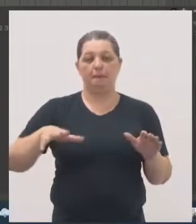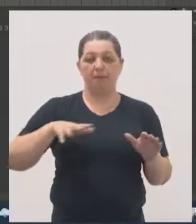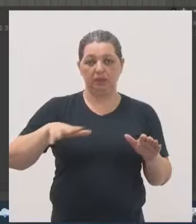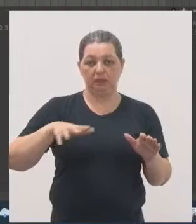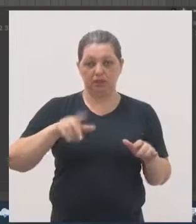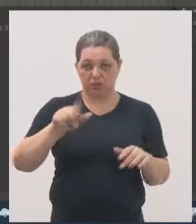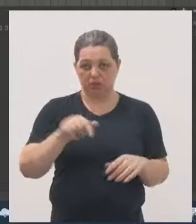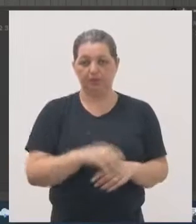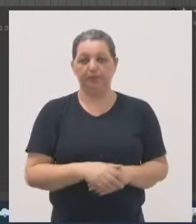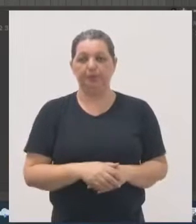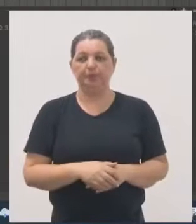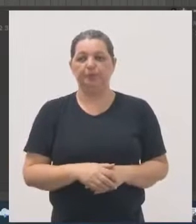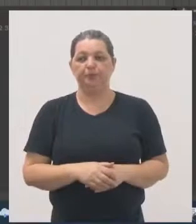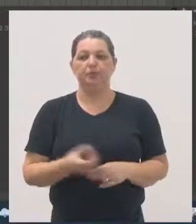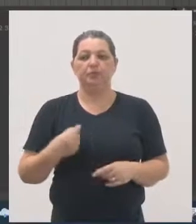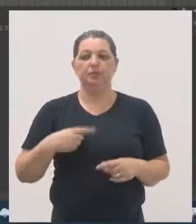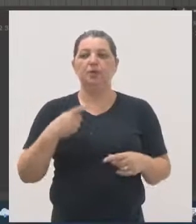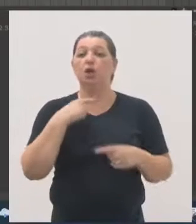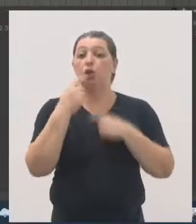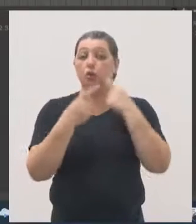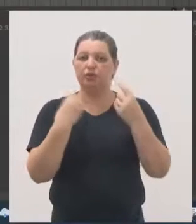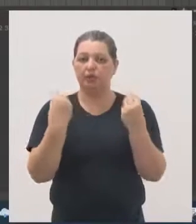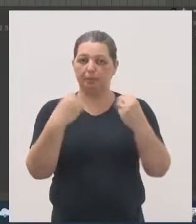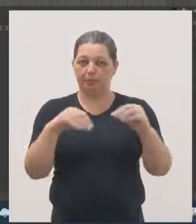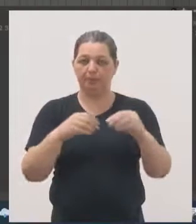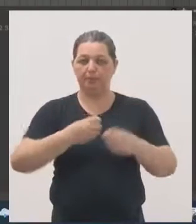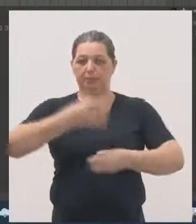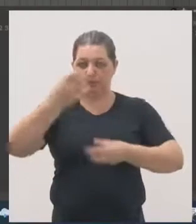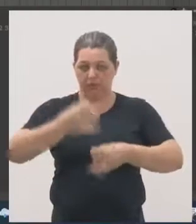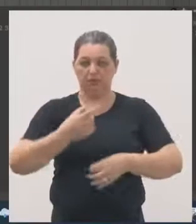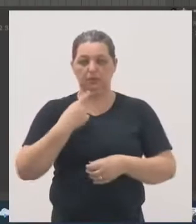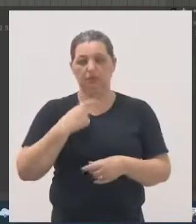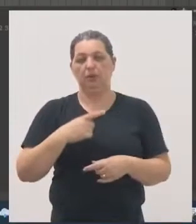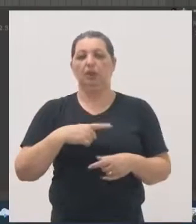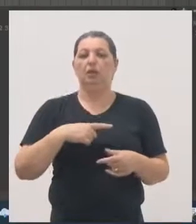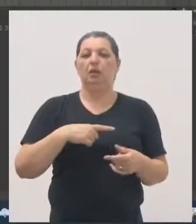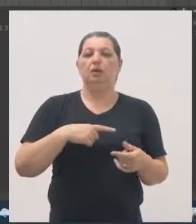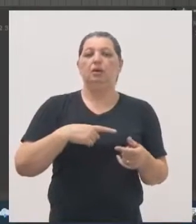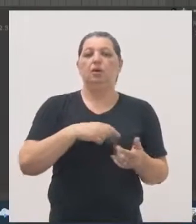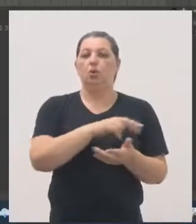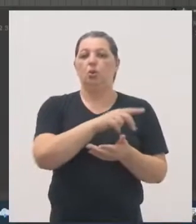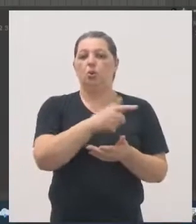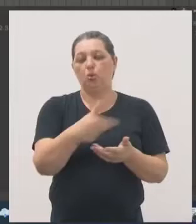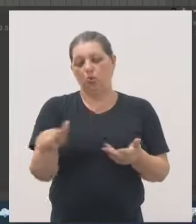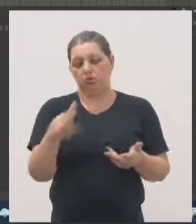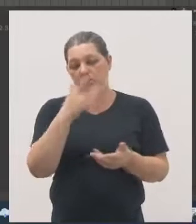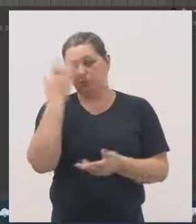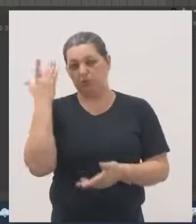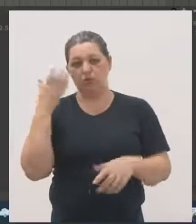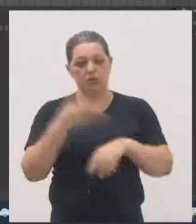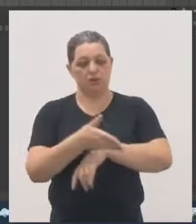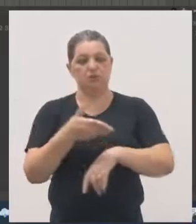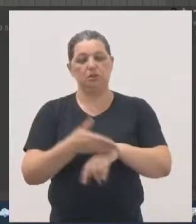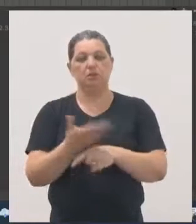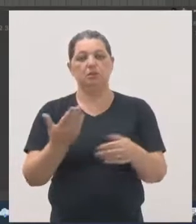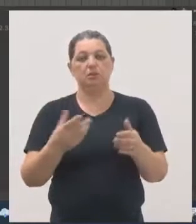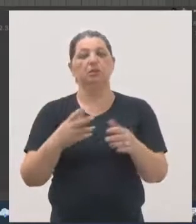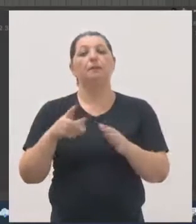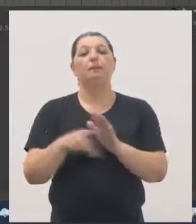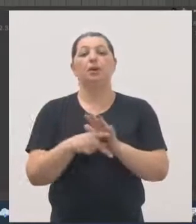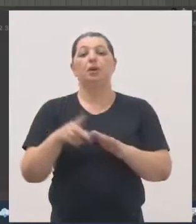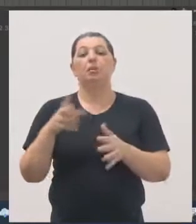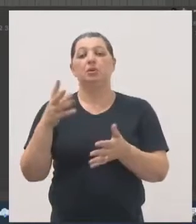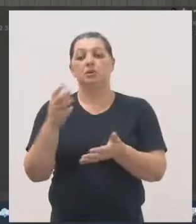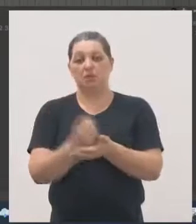se vocês tiverem dúvida, coloquem aí no chat, tá? Tem algumas pessoas que estão entrando agora. A gente vai deixar salvo tanto no